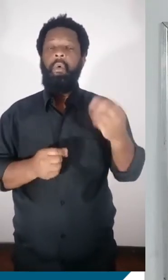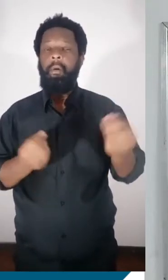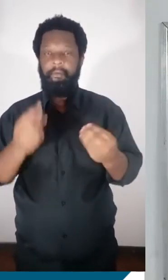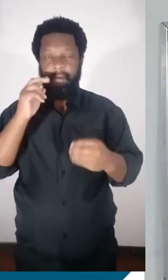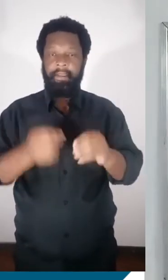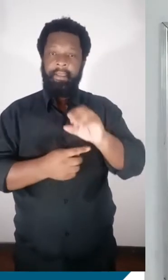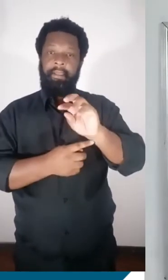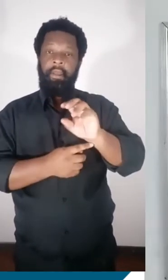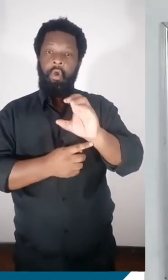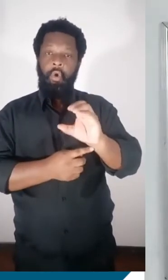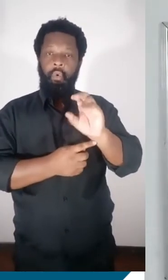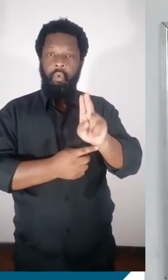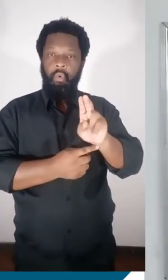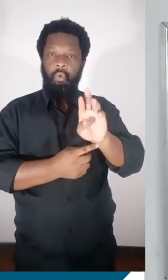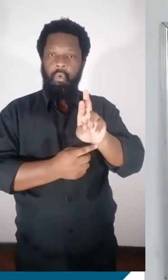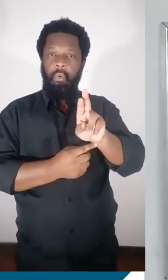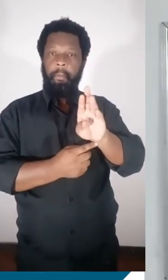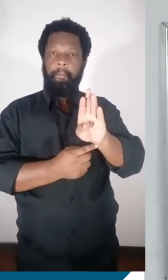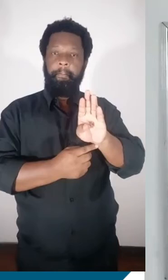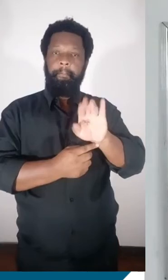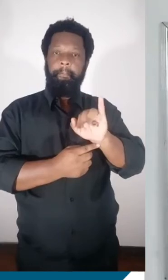nóx. Então, hidróxido cúprico.